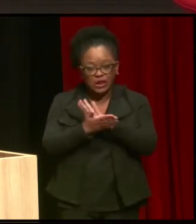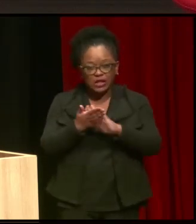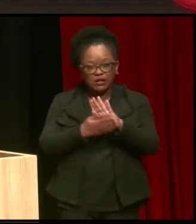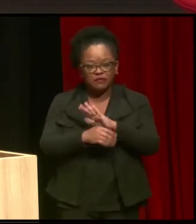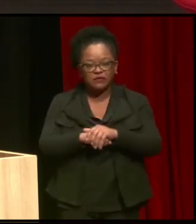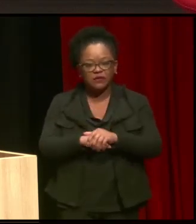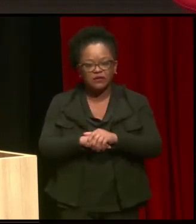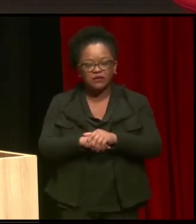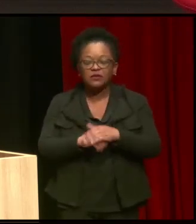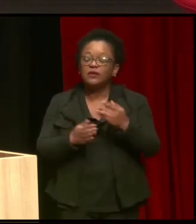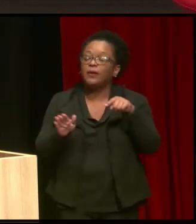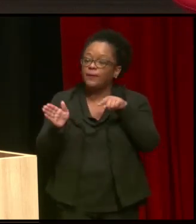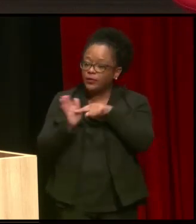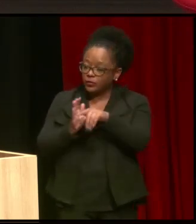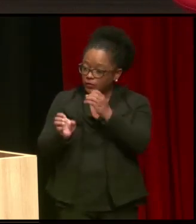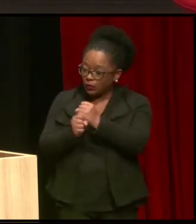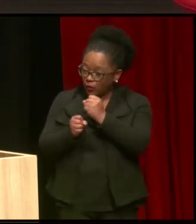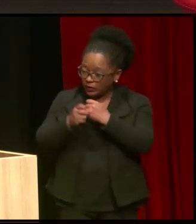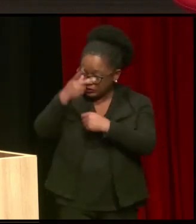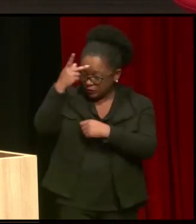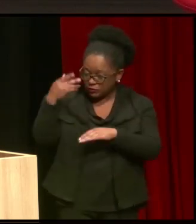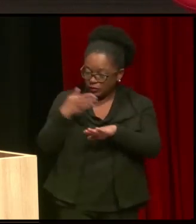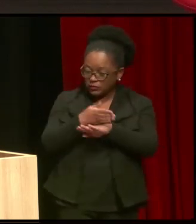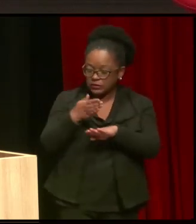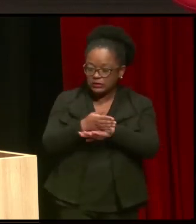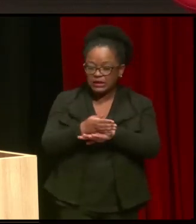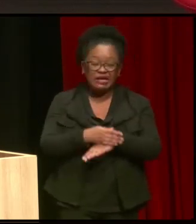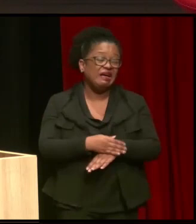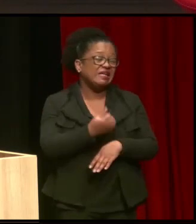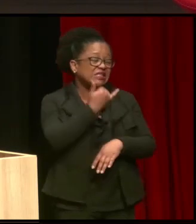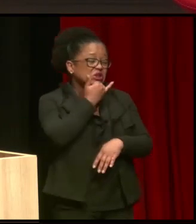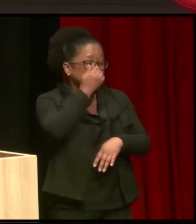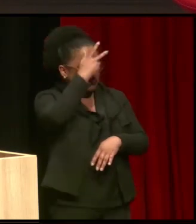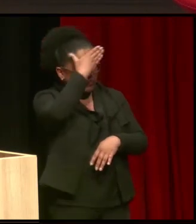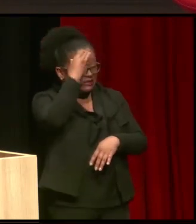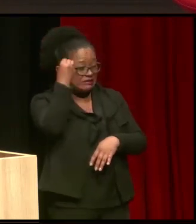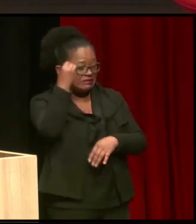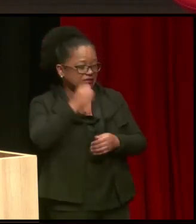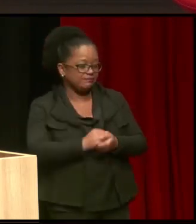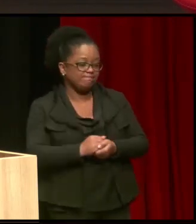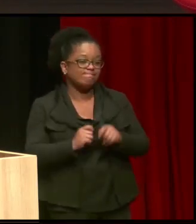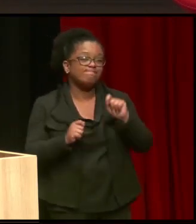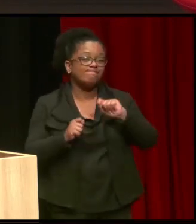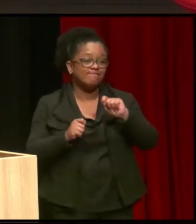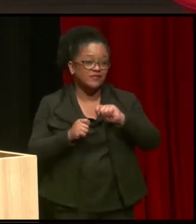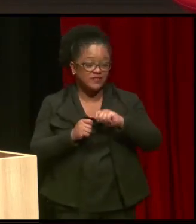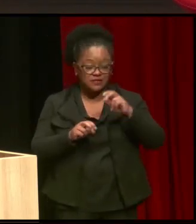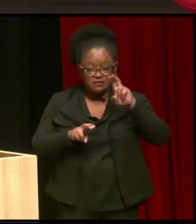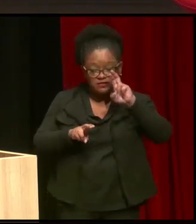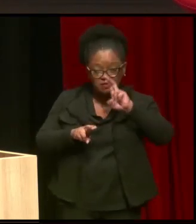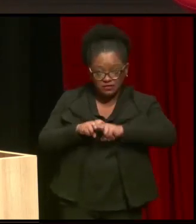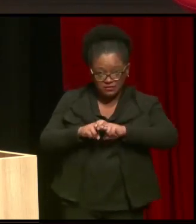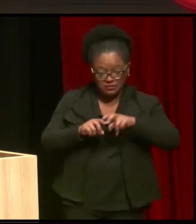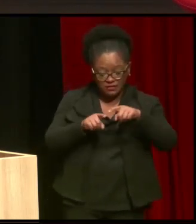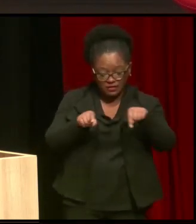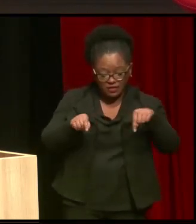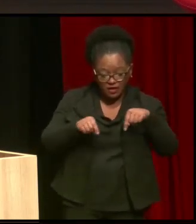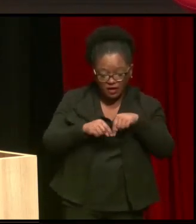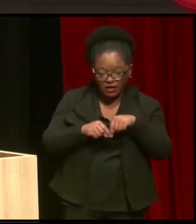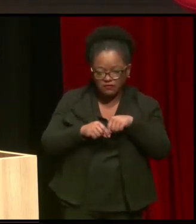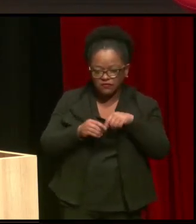de contar. Sabe o que eu fazia? Eu sentava no meu gabinete e eu escrevia cada um que estava sentado na igreja. Eu não estou